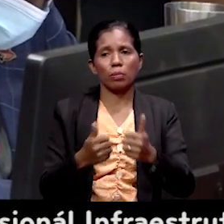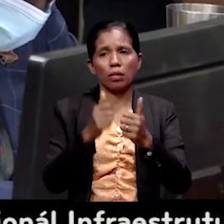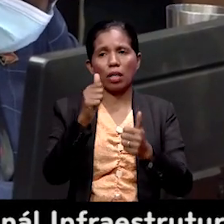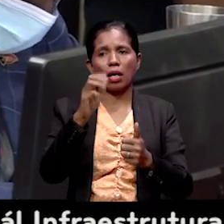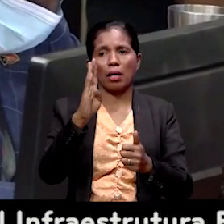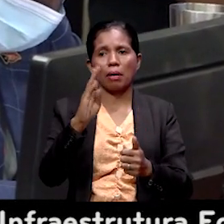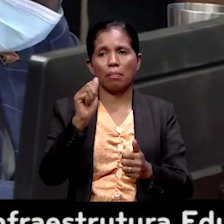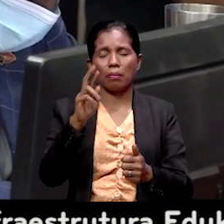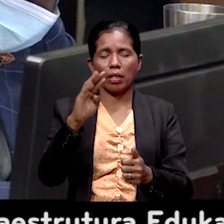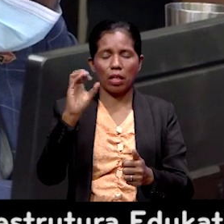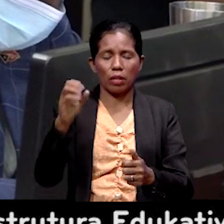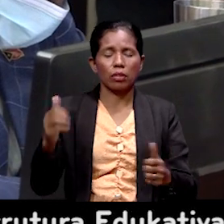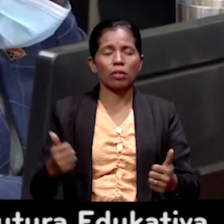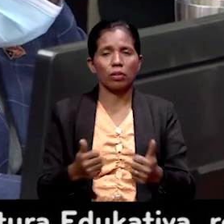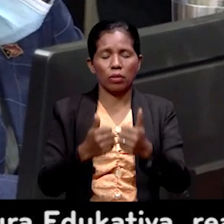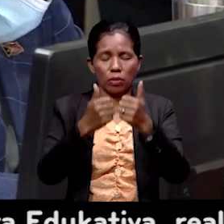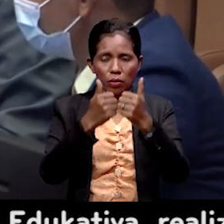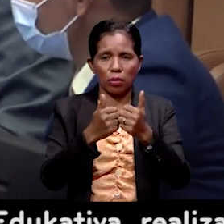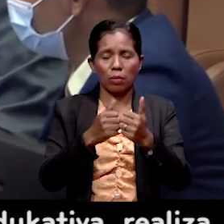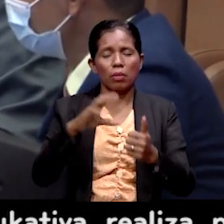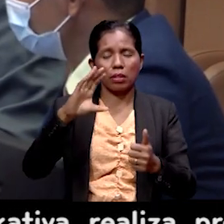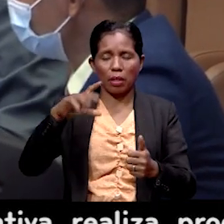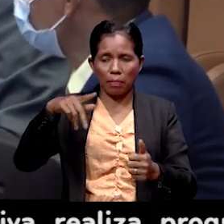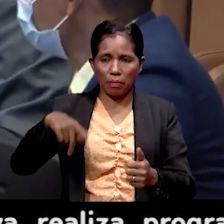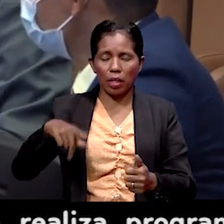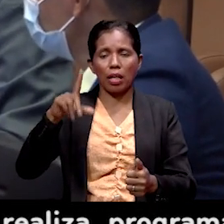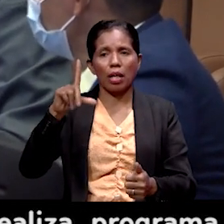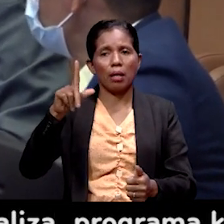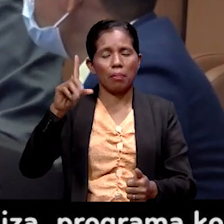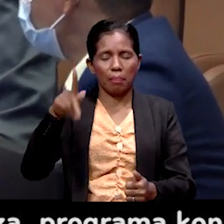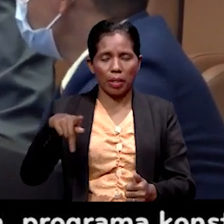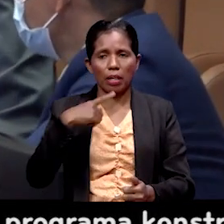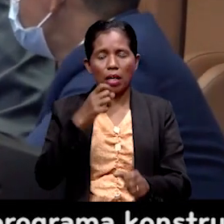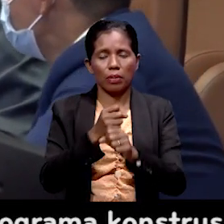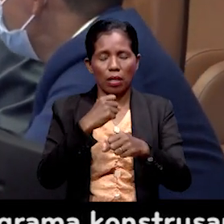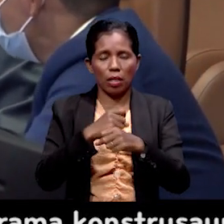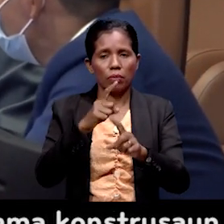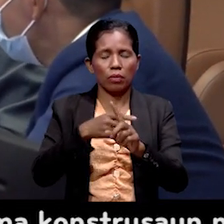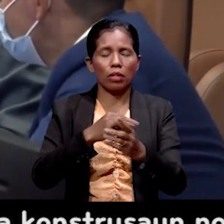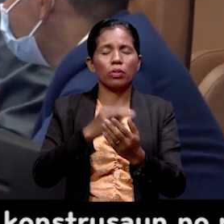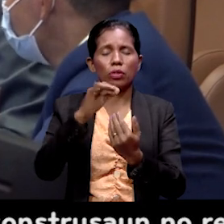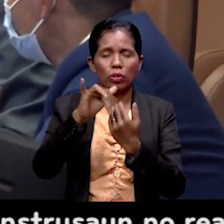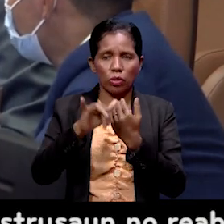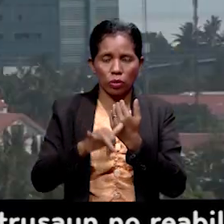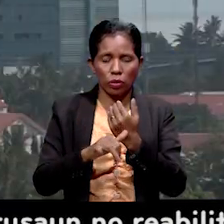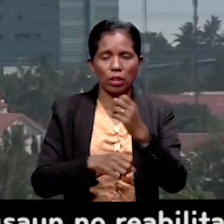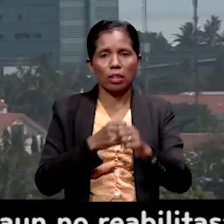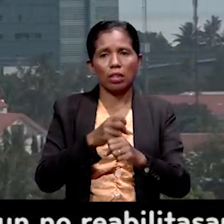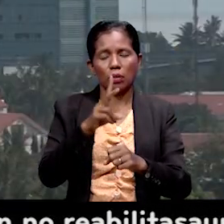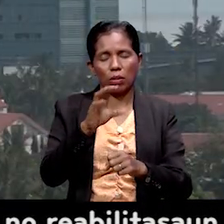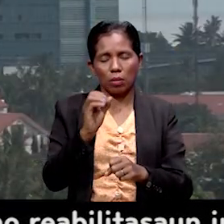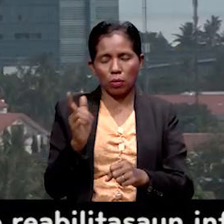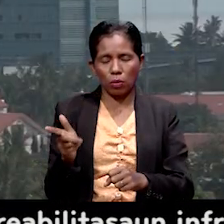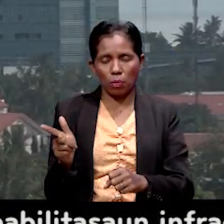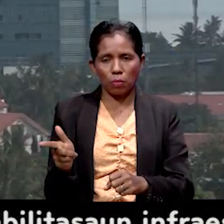preparasaun Jogu desportivo CPLP tui rajenda lolos Jogu CPLP atu realiza ia fulan Julio tinang rinuro ronulu nebe Timor